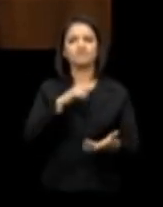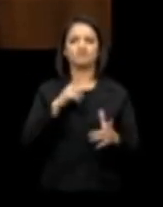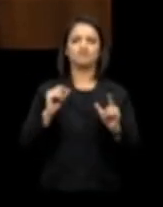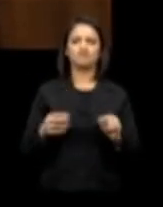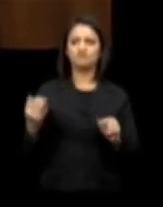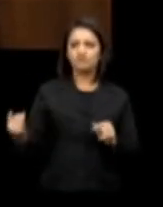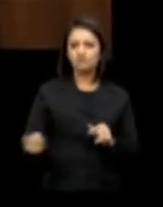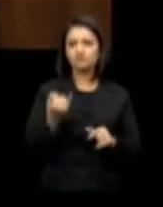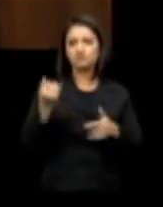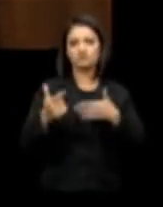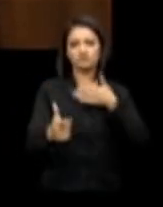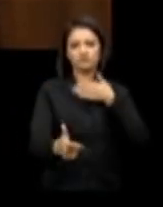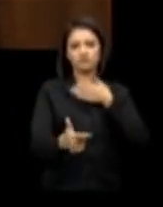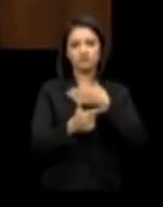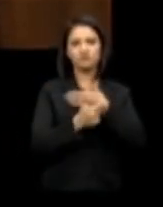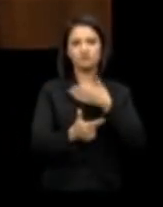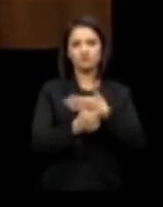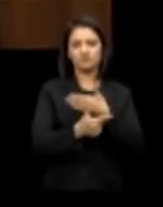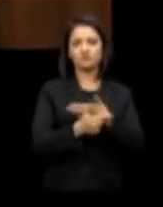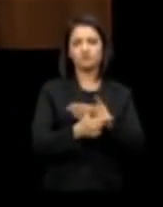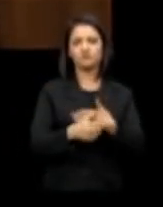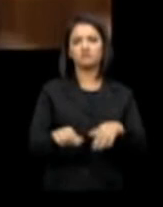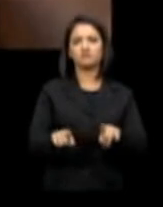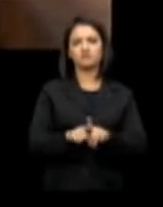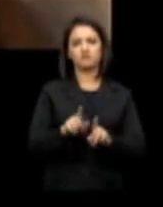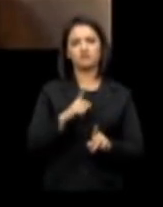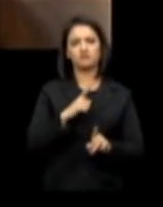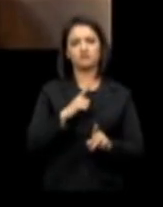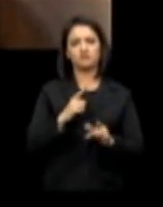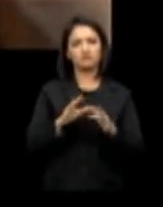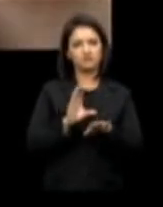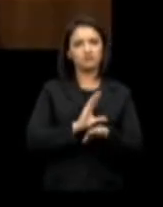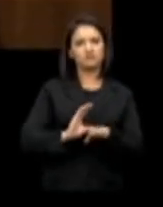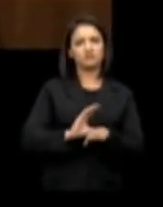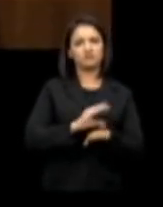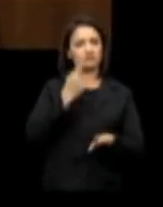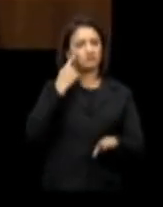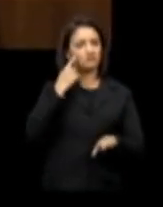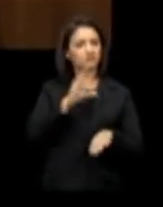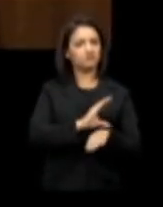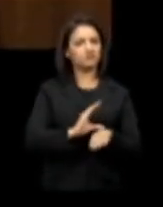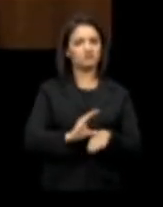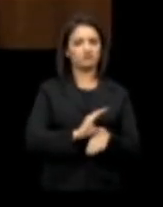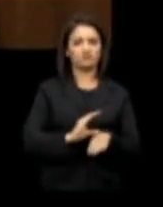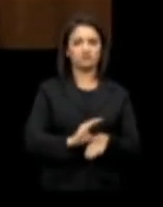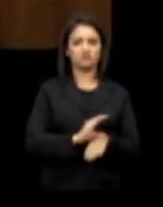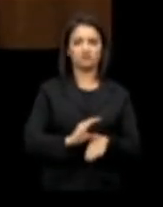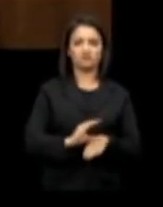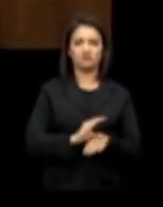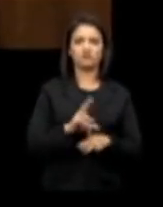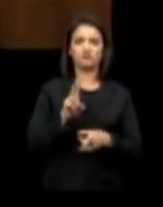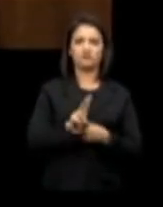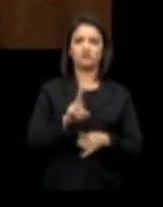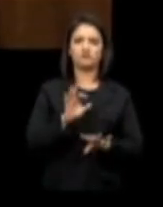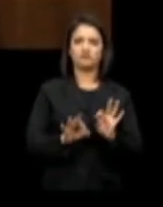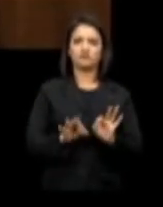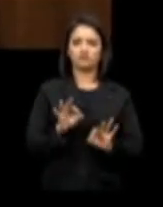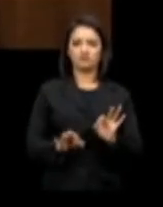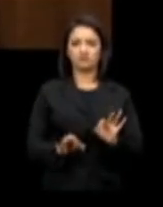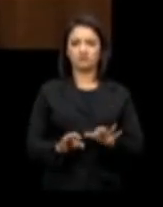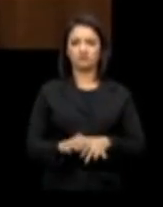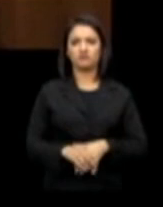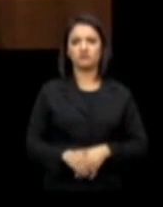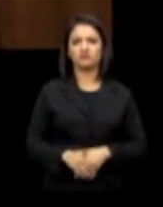relevante papel de aferição da constitucionalidade das interferências à proteção jurídica de